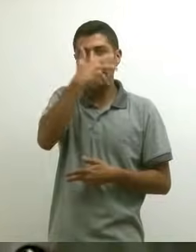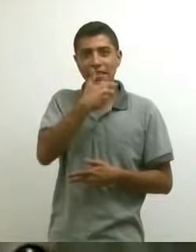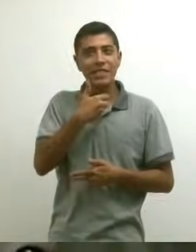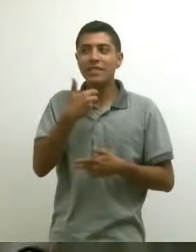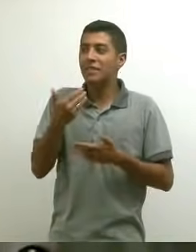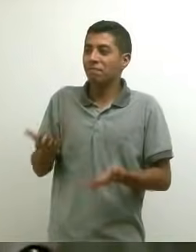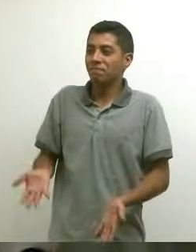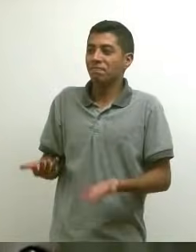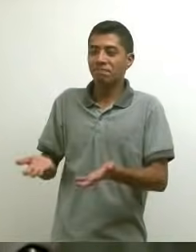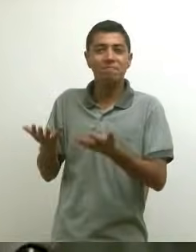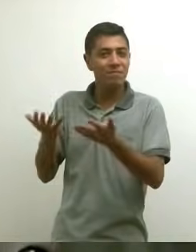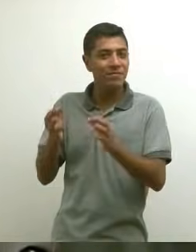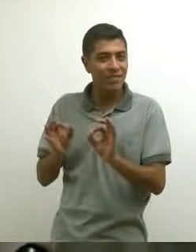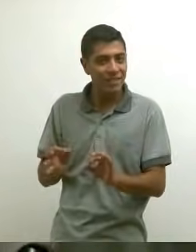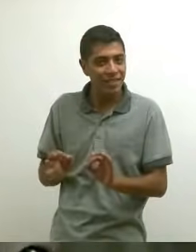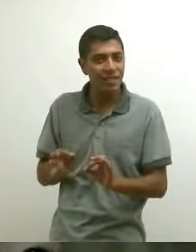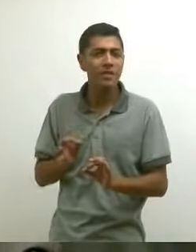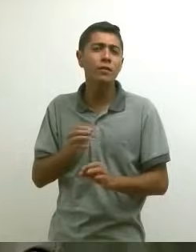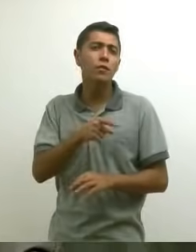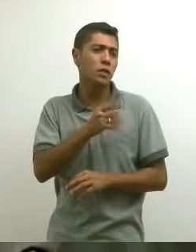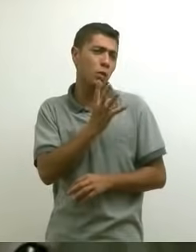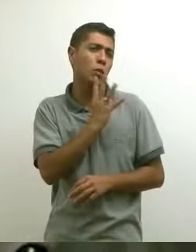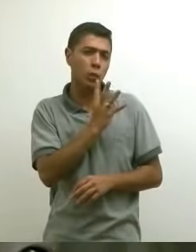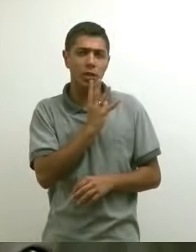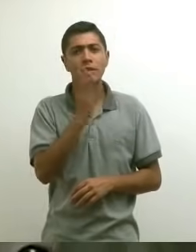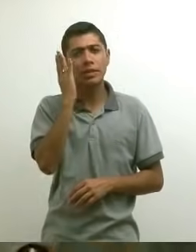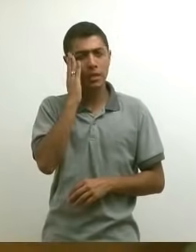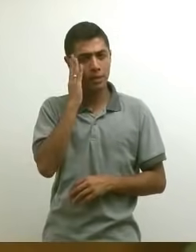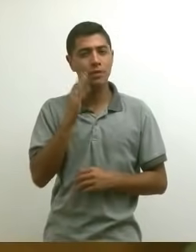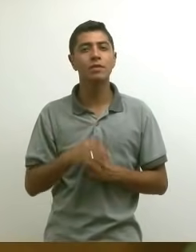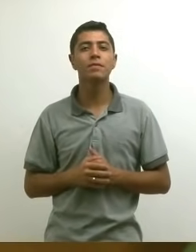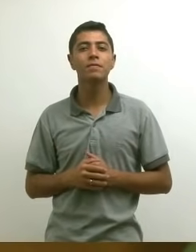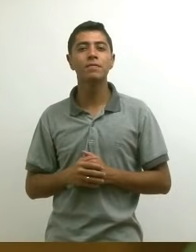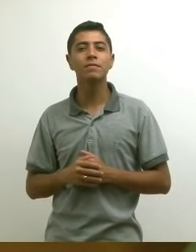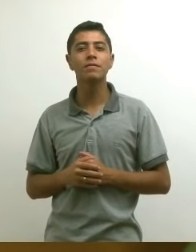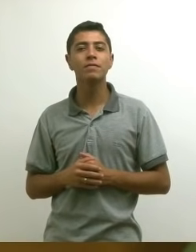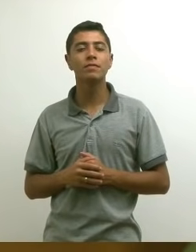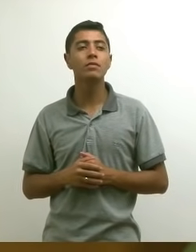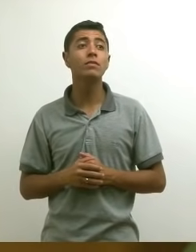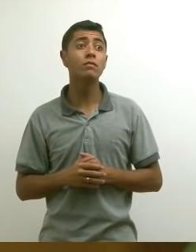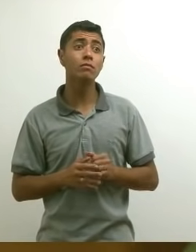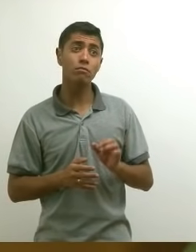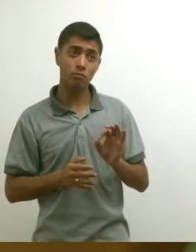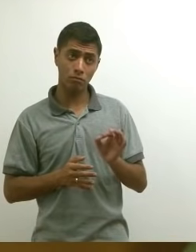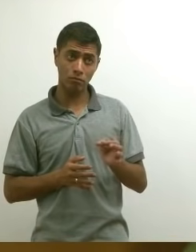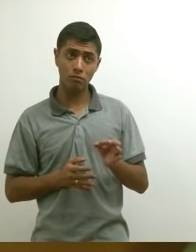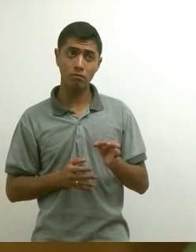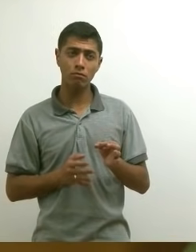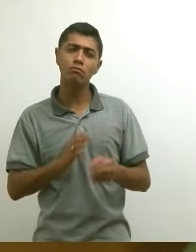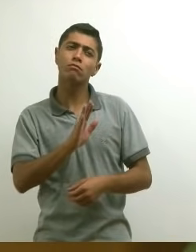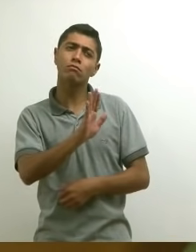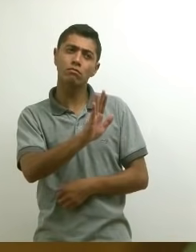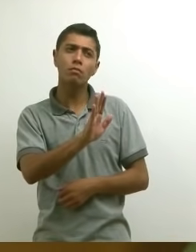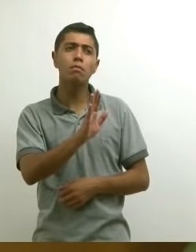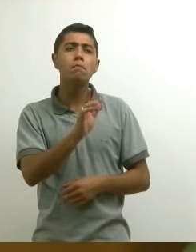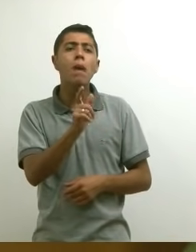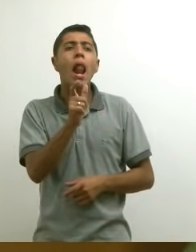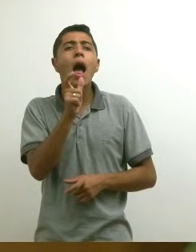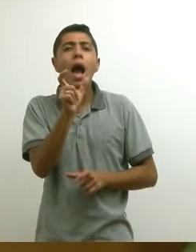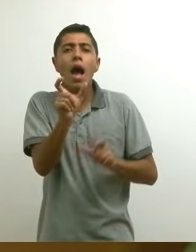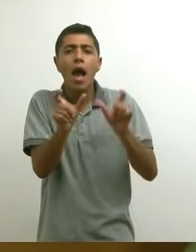tanto conhece né capitão mas essas palavras são de um nível poético